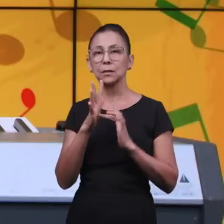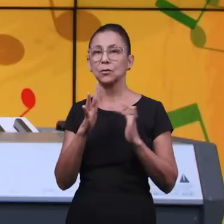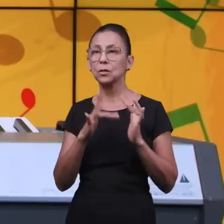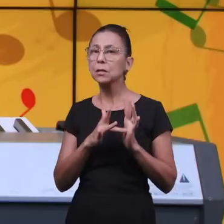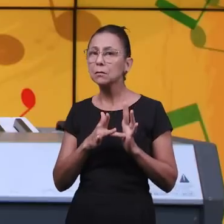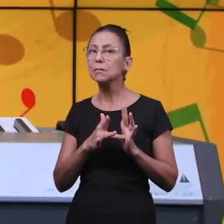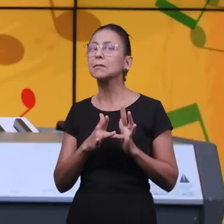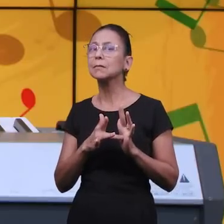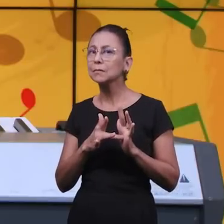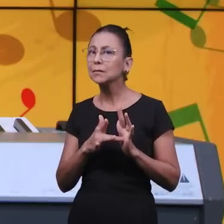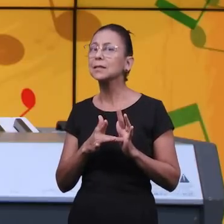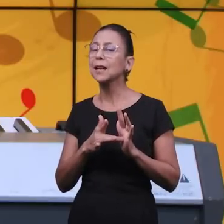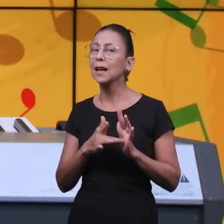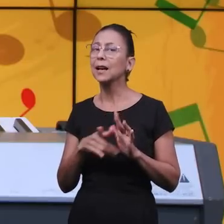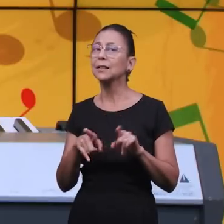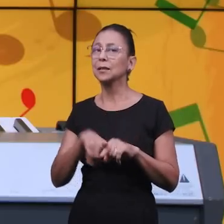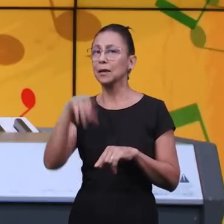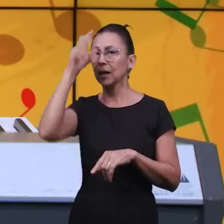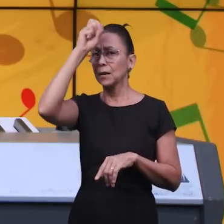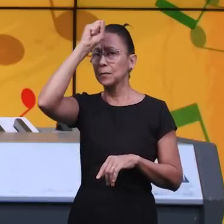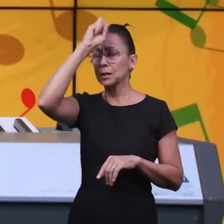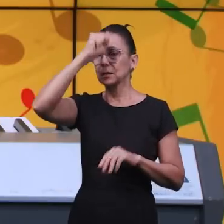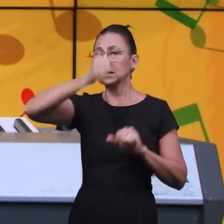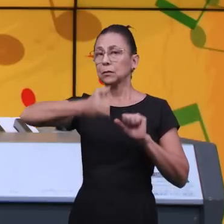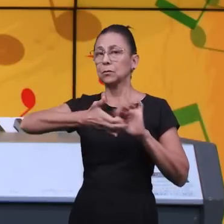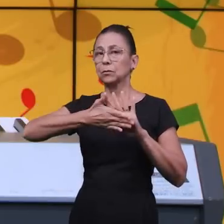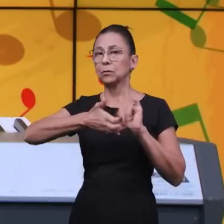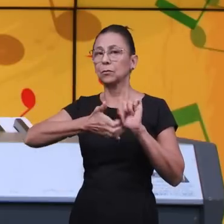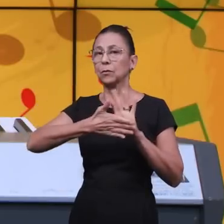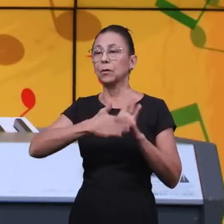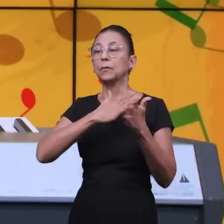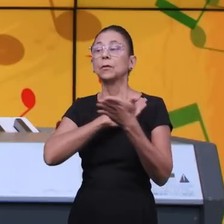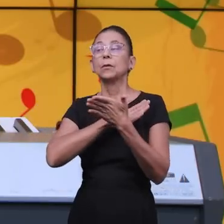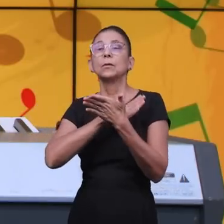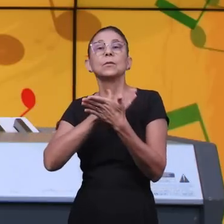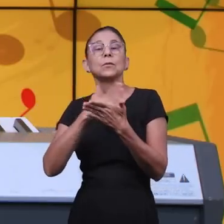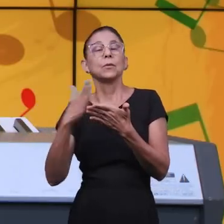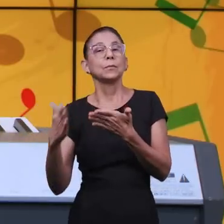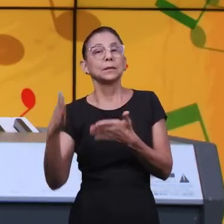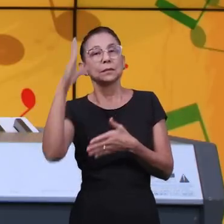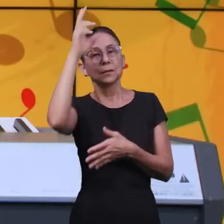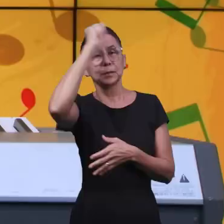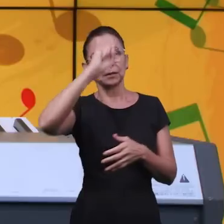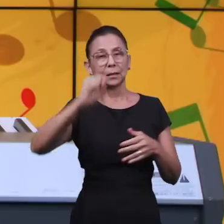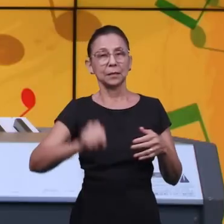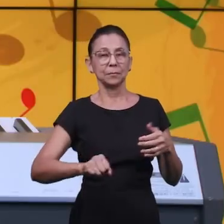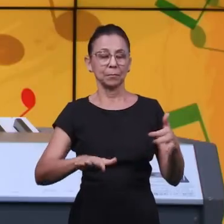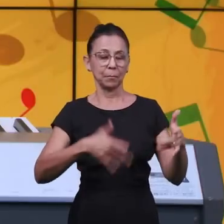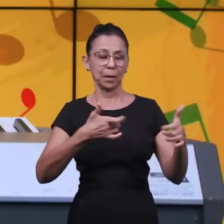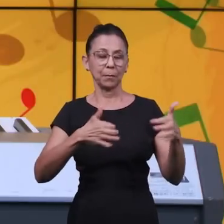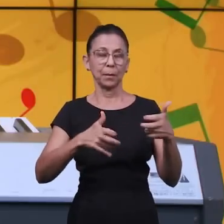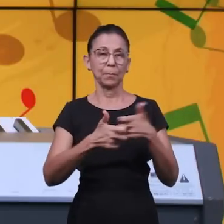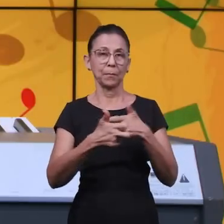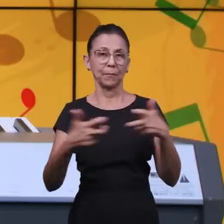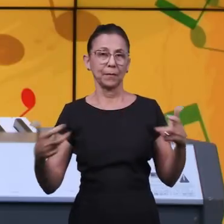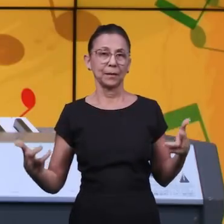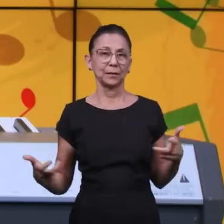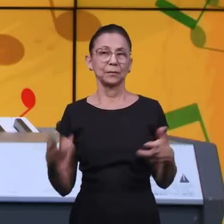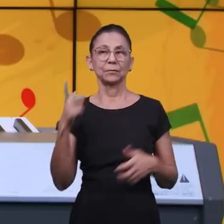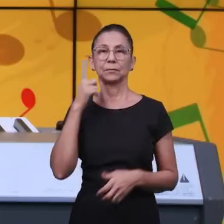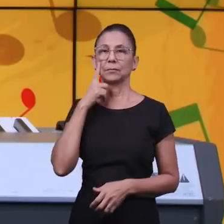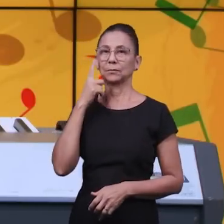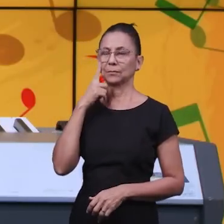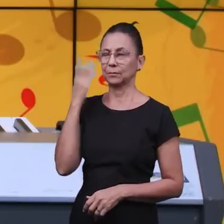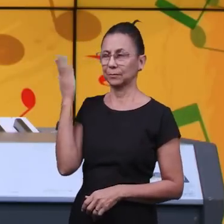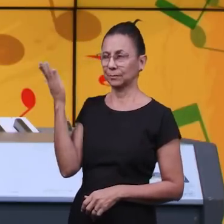Jesus. Já estão aprendendo louvores e vão começar a aprender instrumentos. Que maravilha!